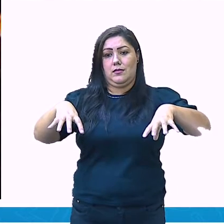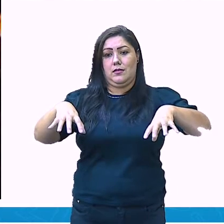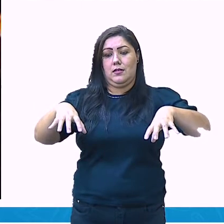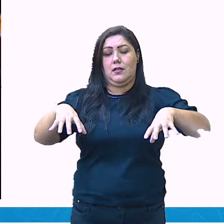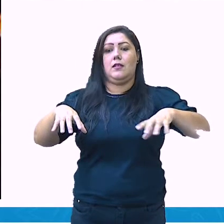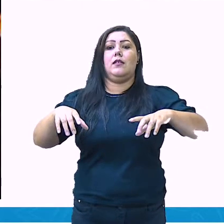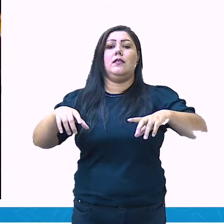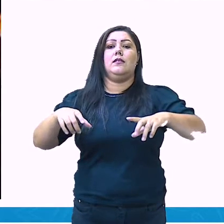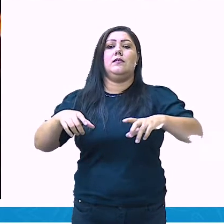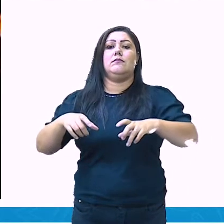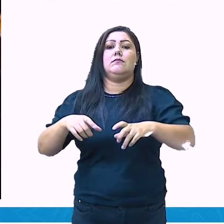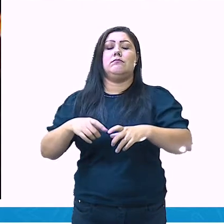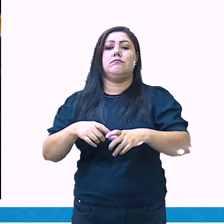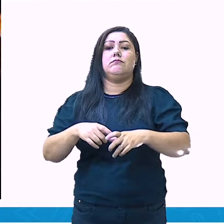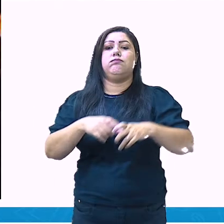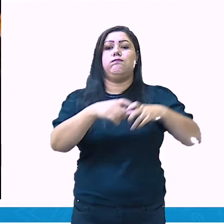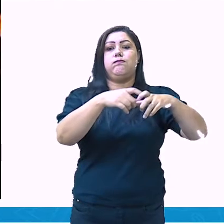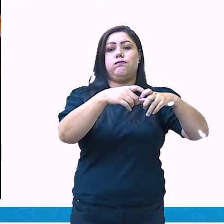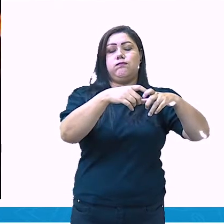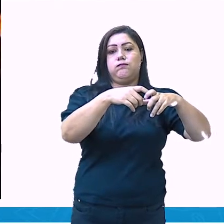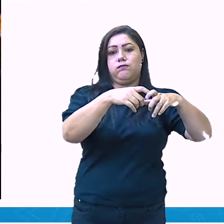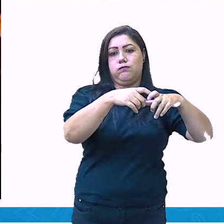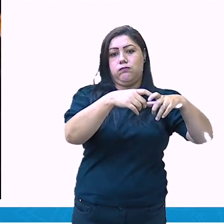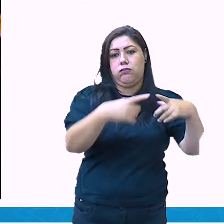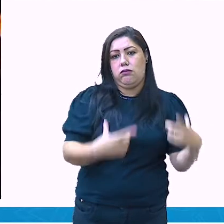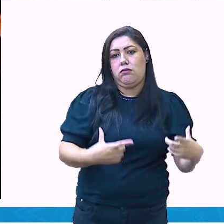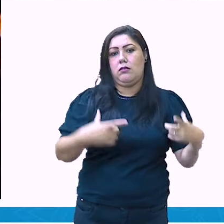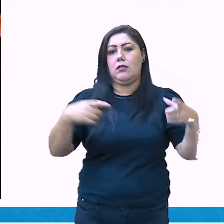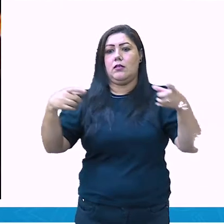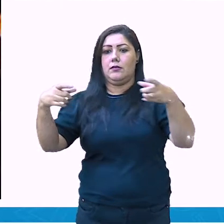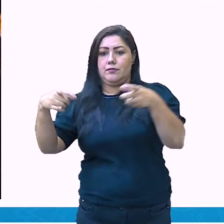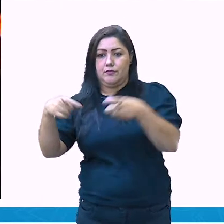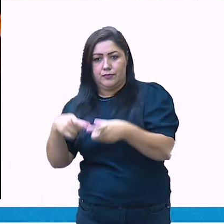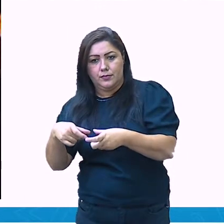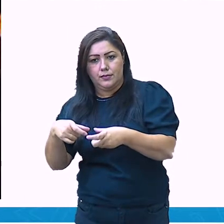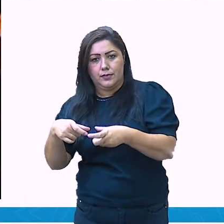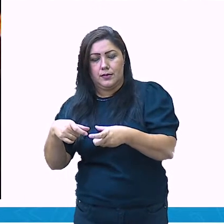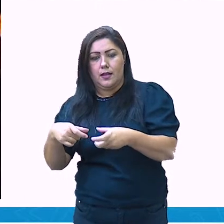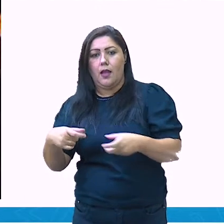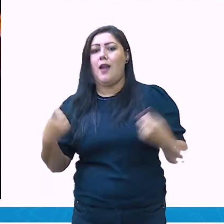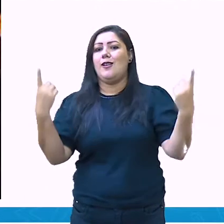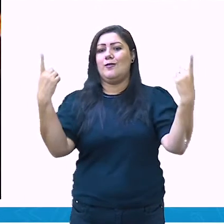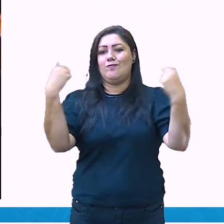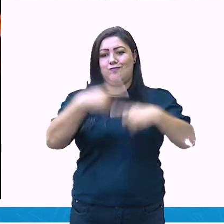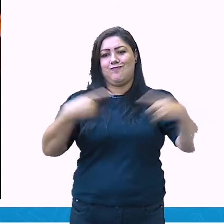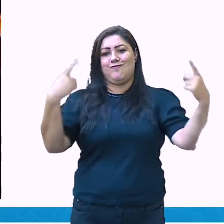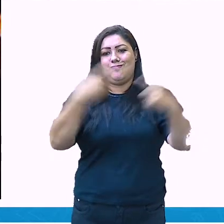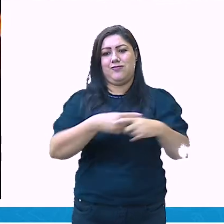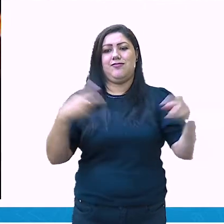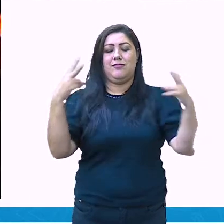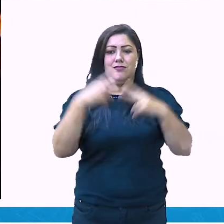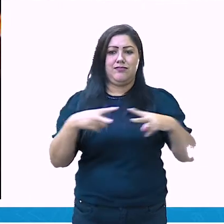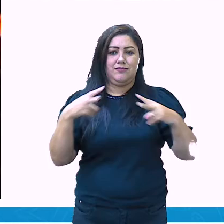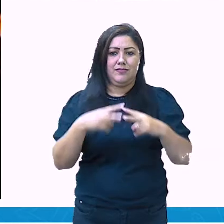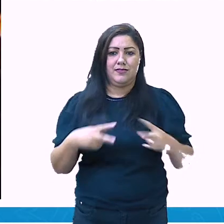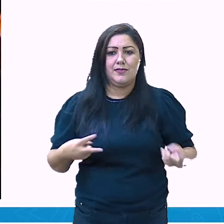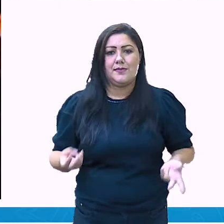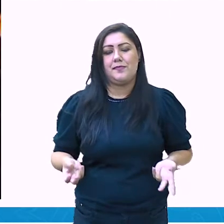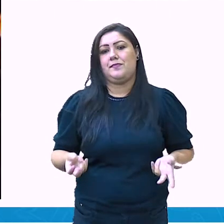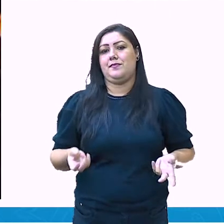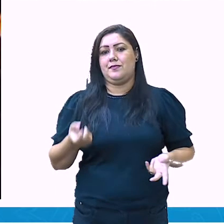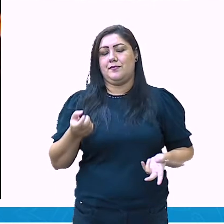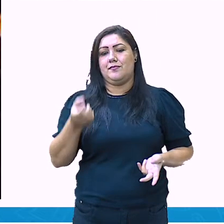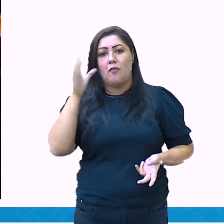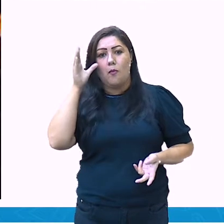maioria e o outro de minoria, vai brigar pelos seus interesses. E